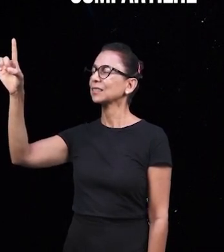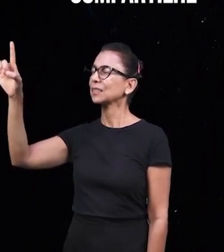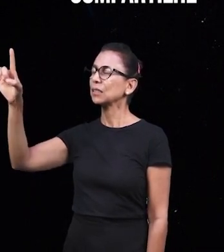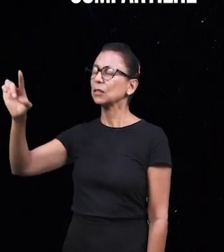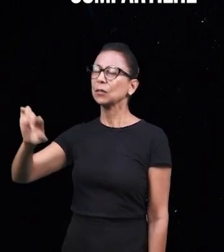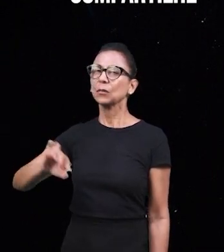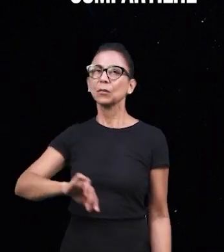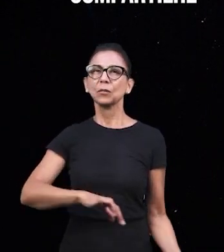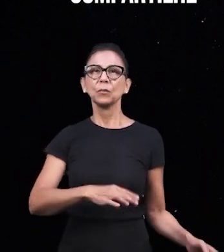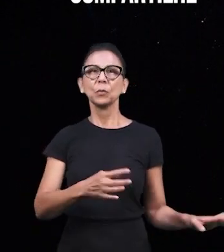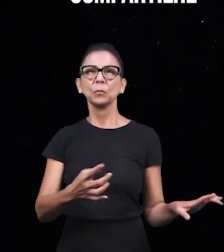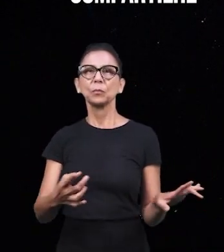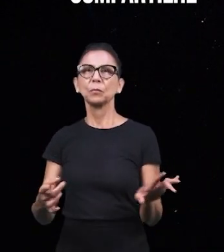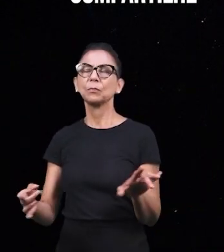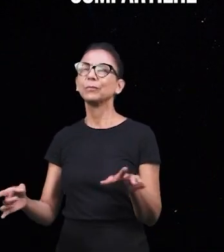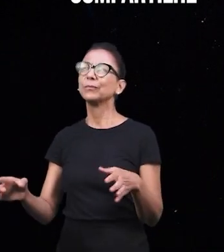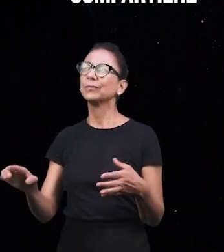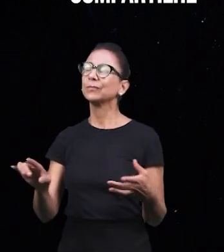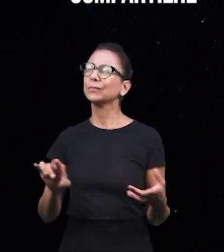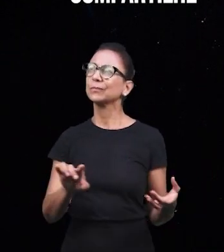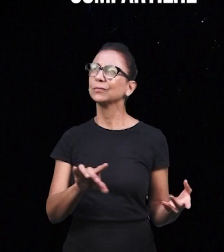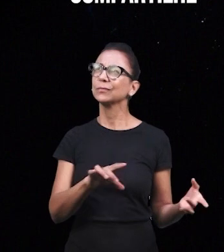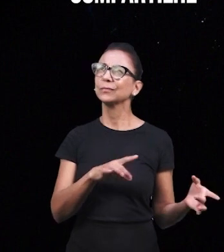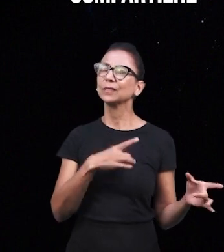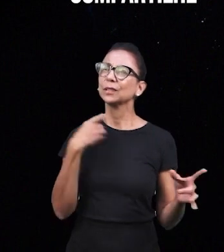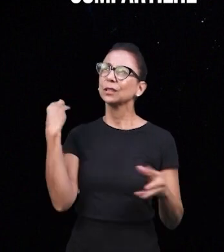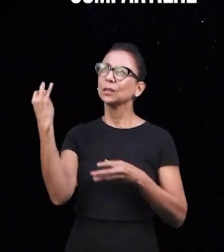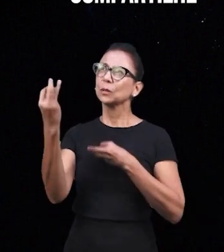Deus, como posso